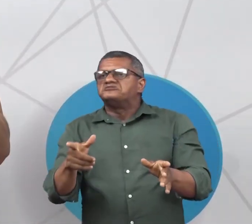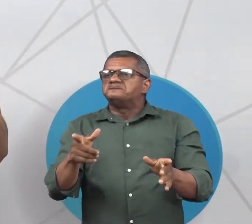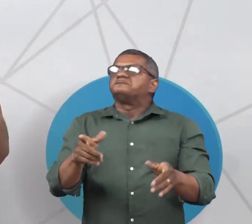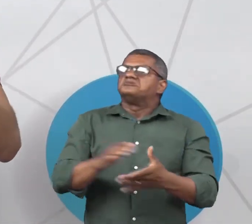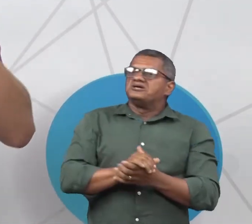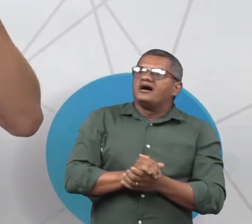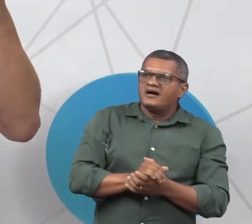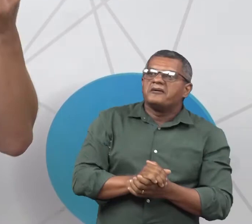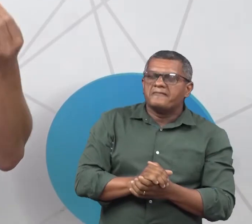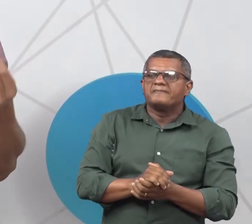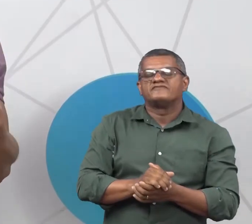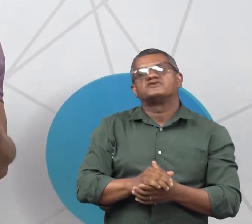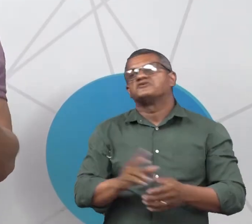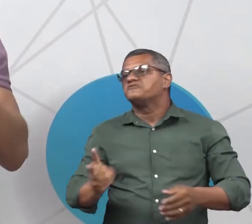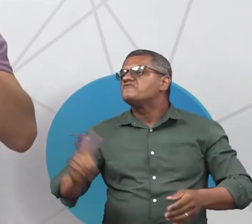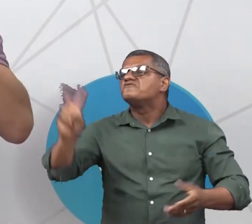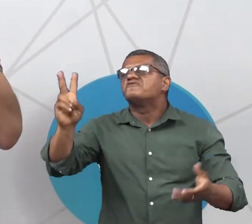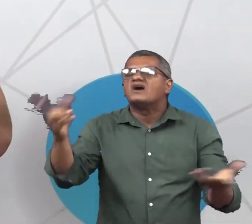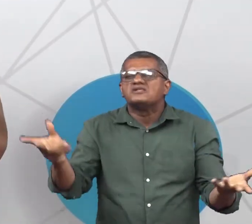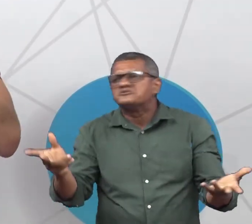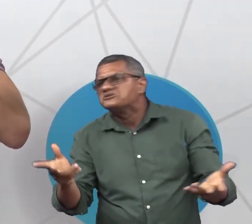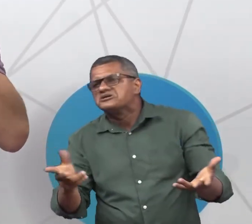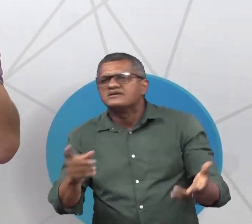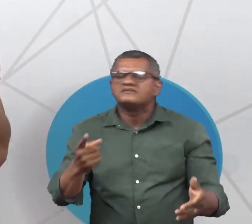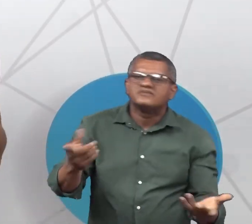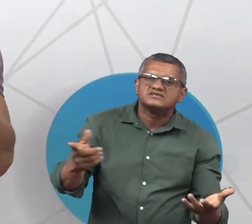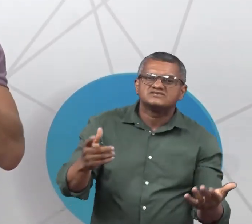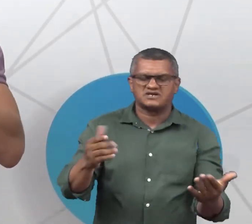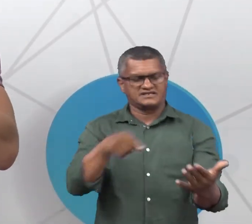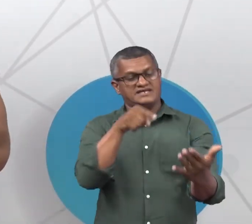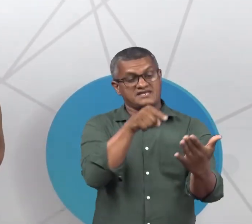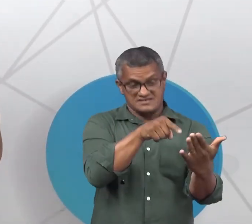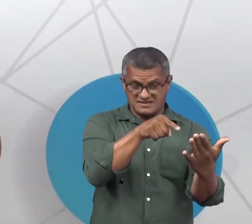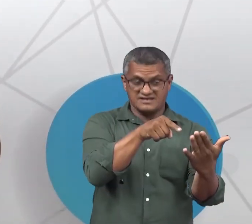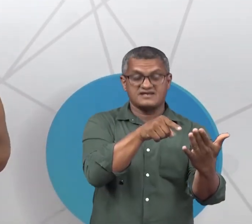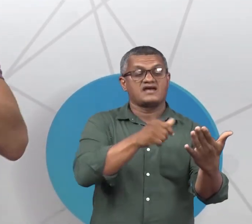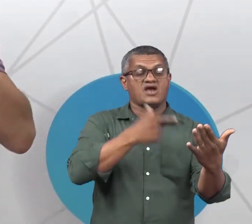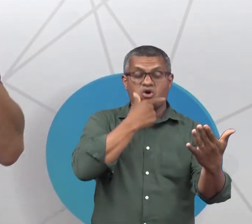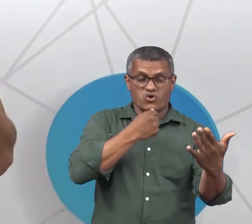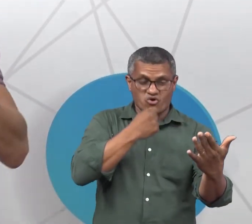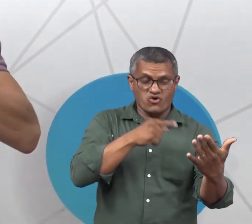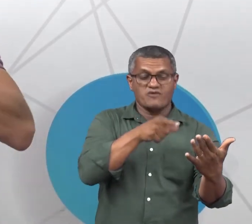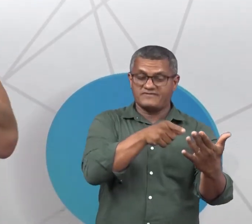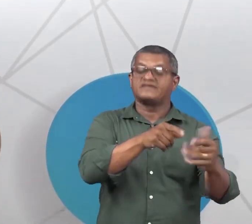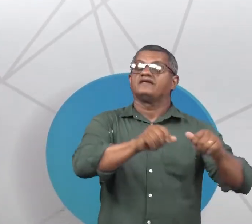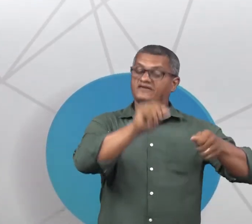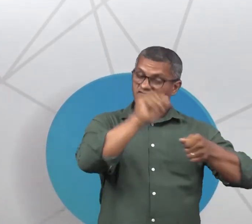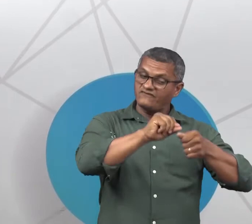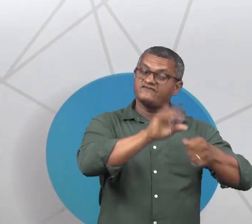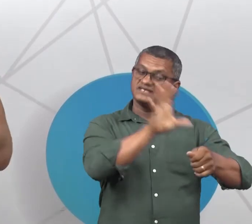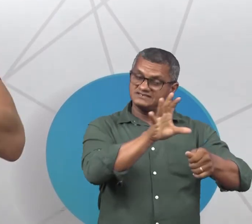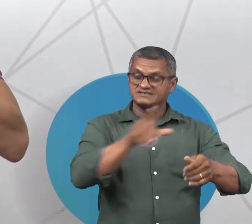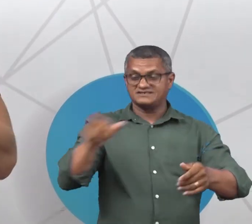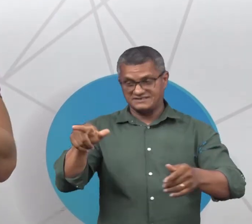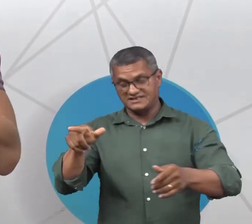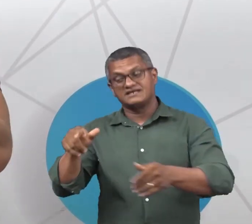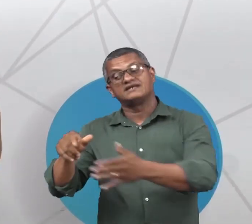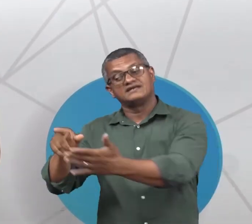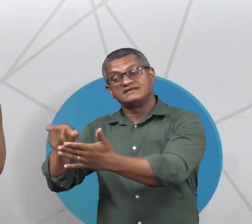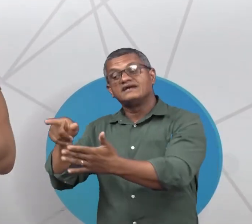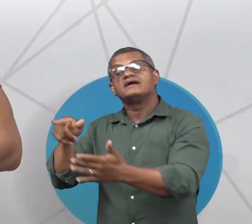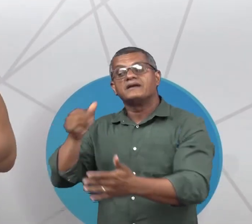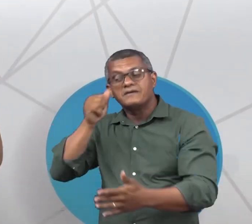volto a repetir, em valores que definem papéis sociais para homens e mulheres e que